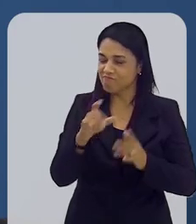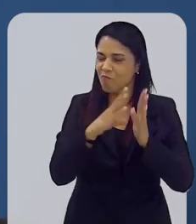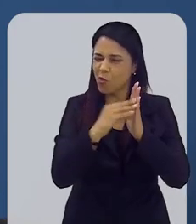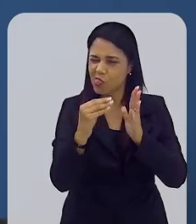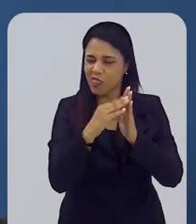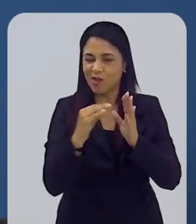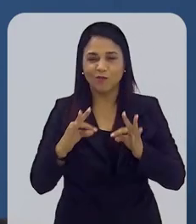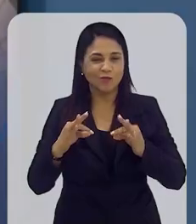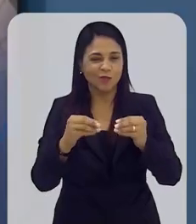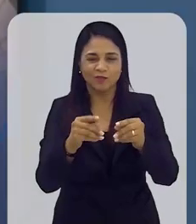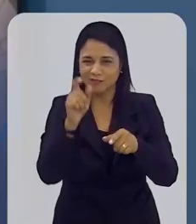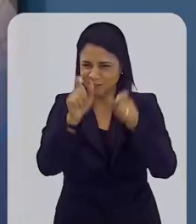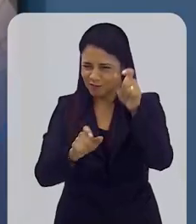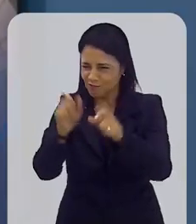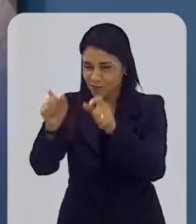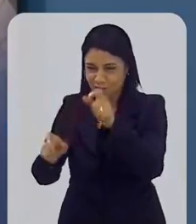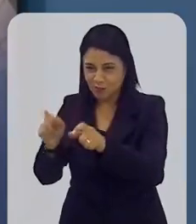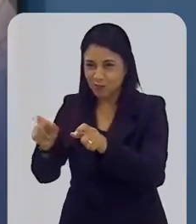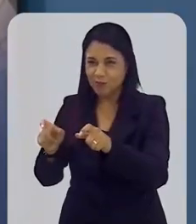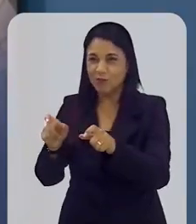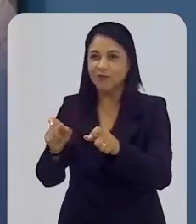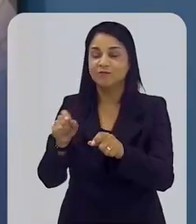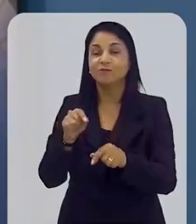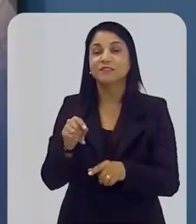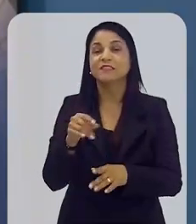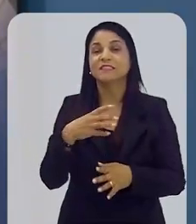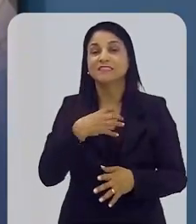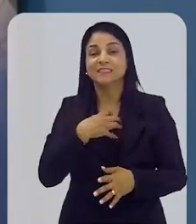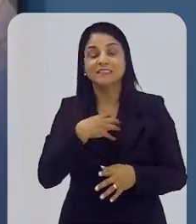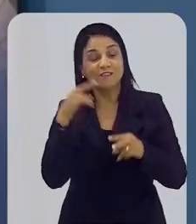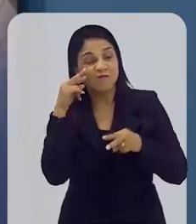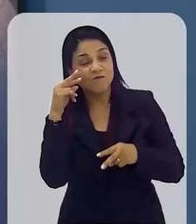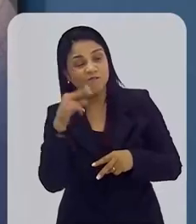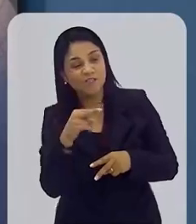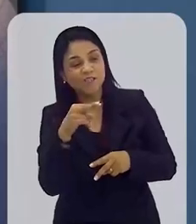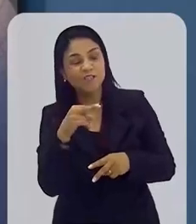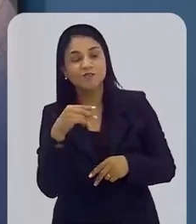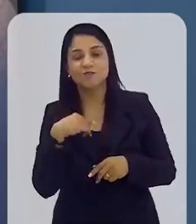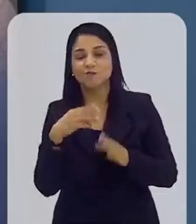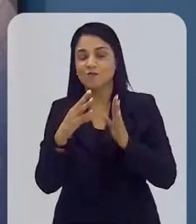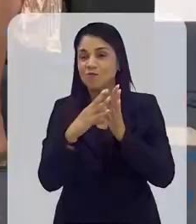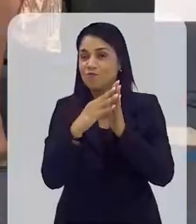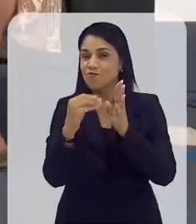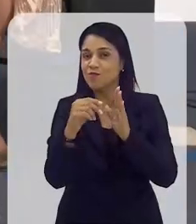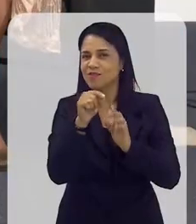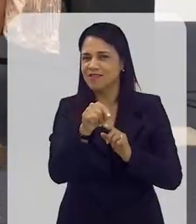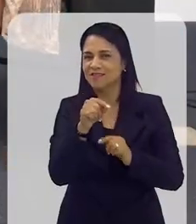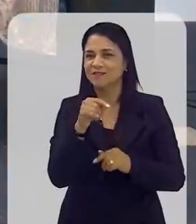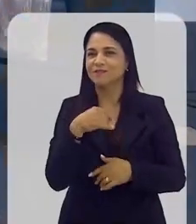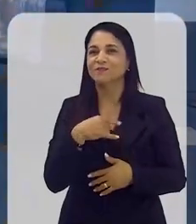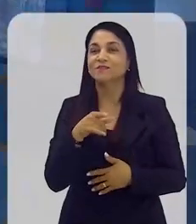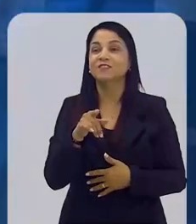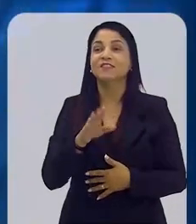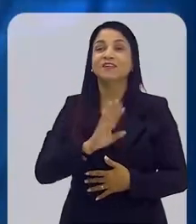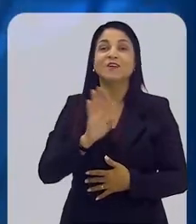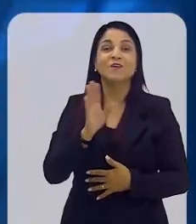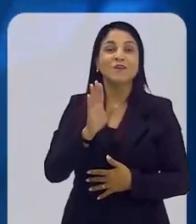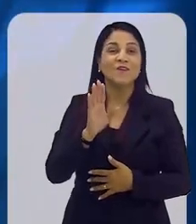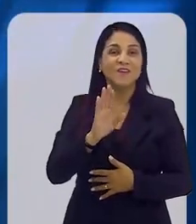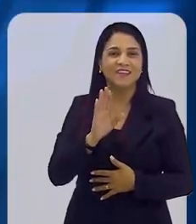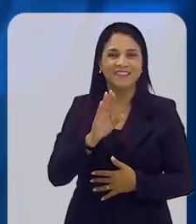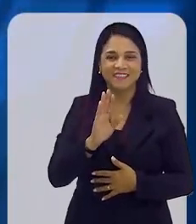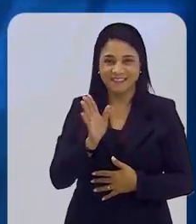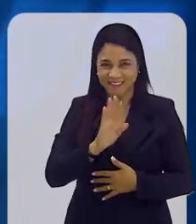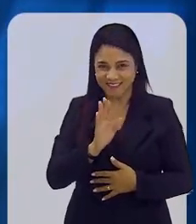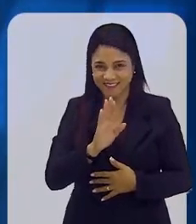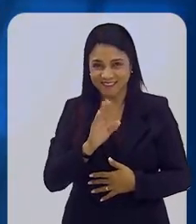muitas pessoas. E eu queria que você visse um exemplo em particular, se você puder olhar aqui. Gente, eu